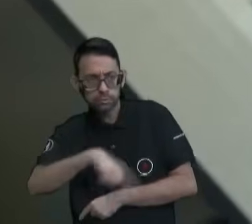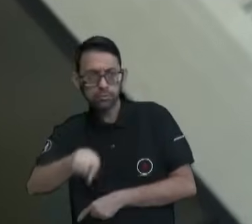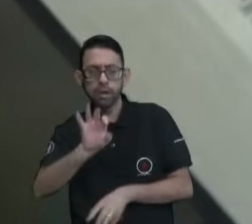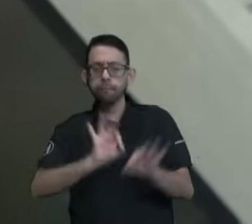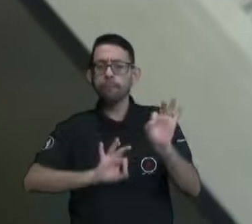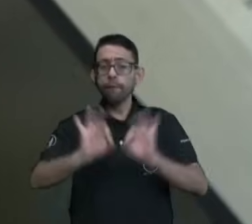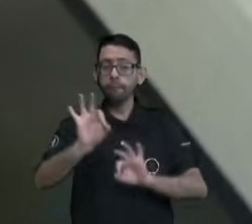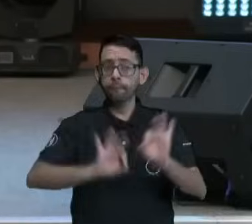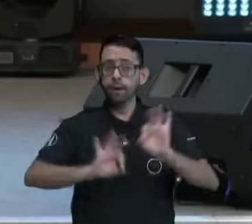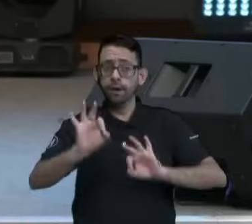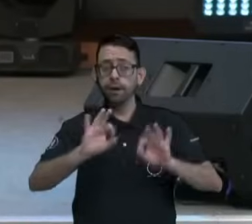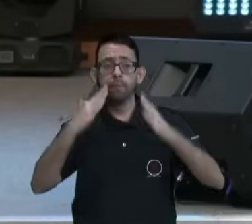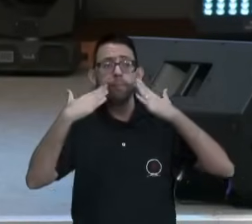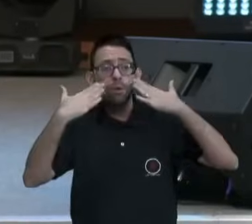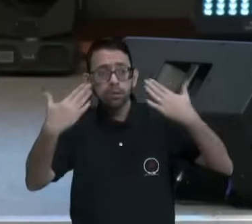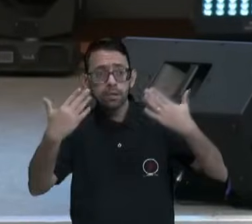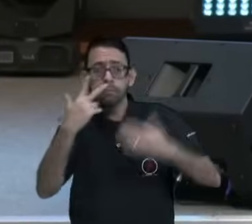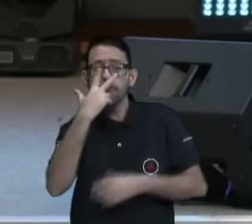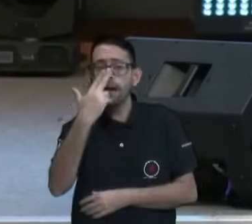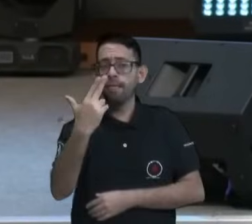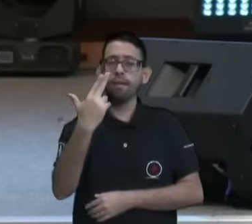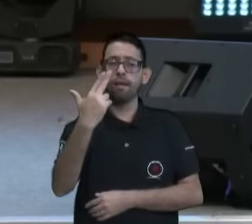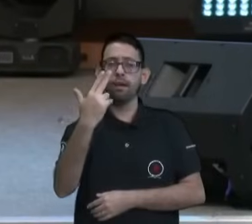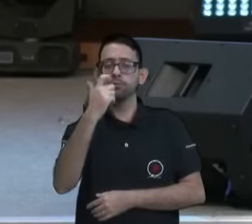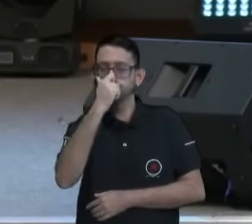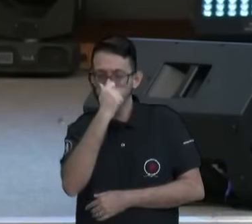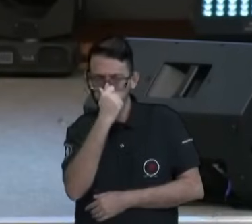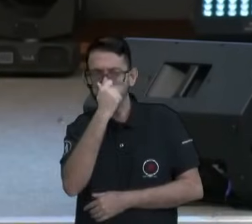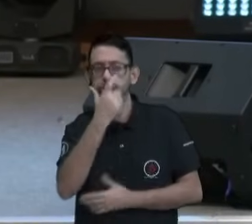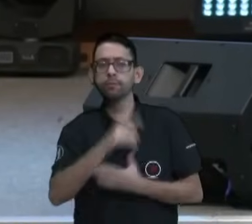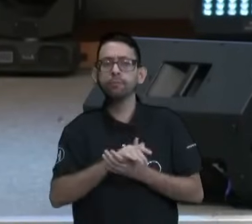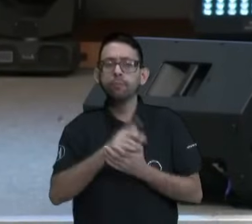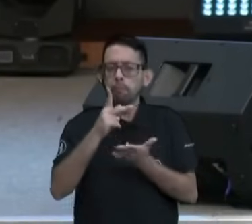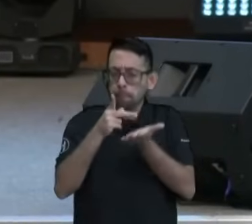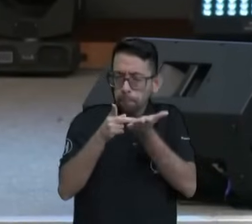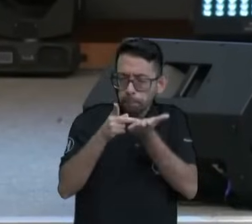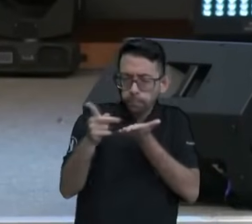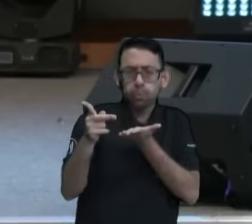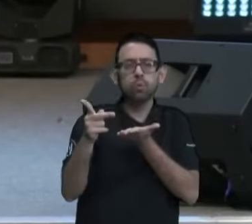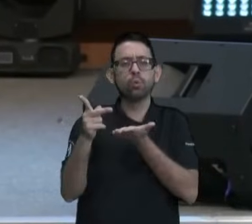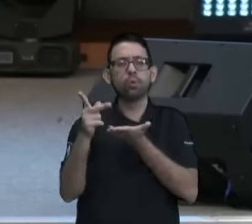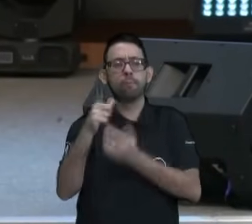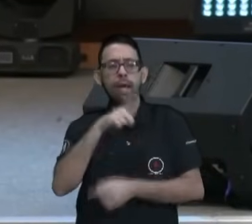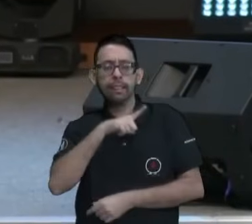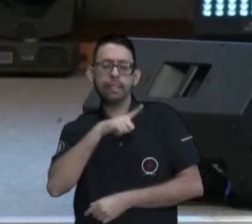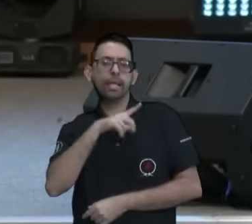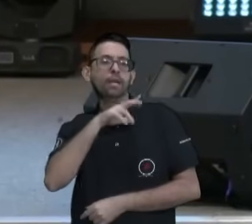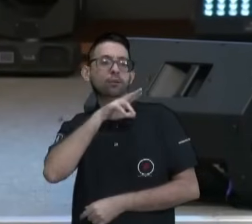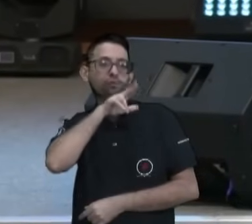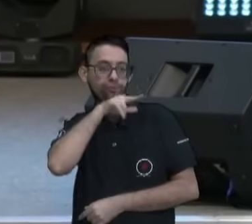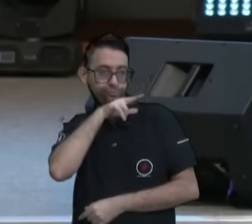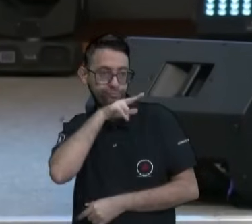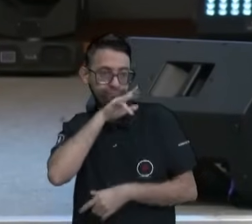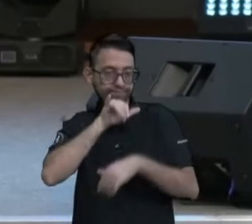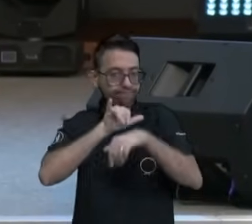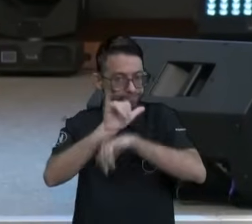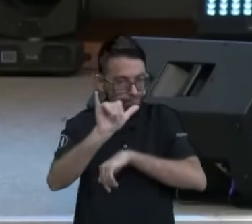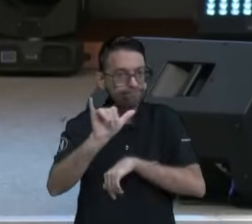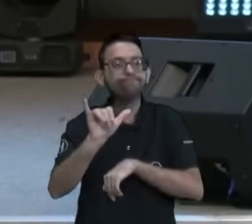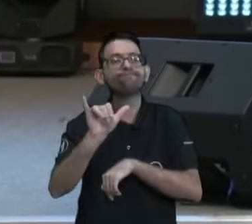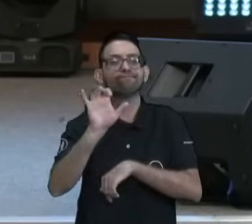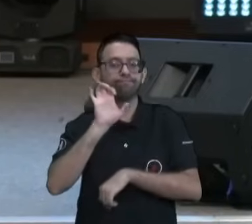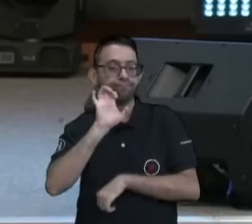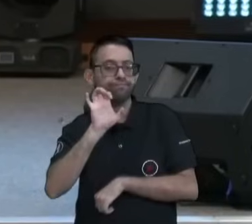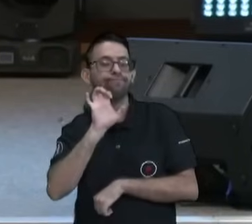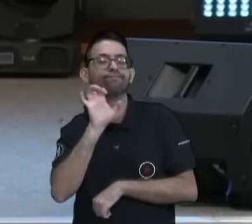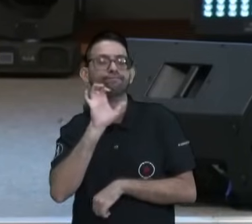um marido a saber a Cristo Mas temo que assim como a serpente enganou a Eva com a sua astúcia assim também sejam